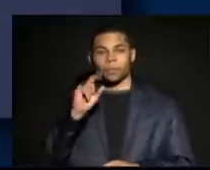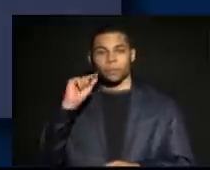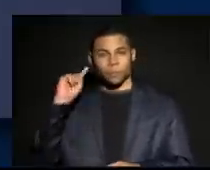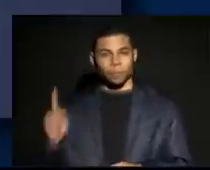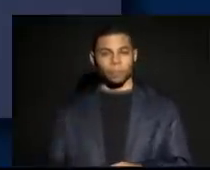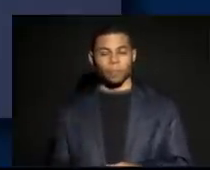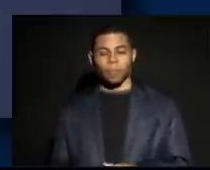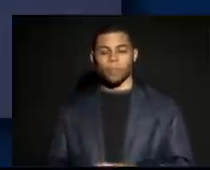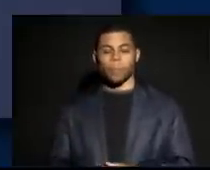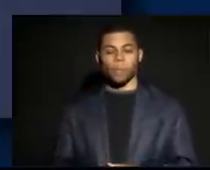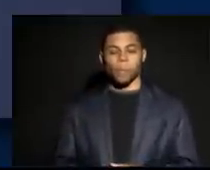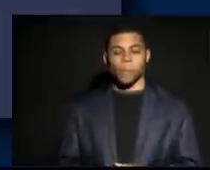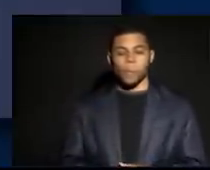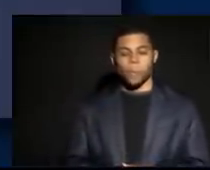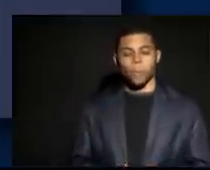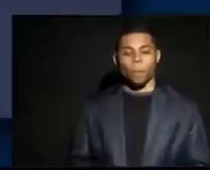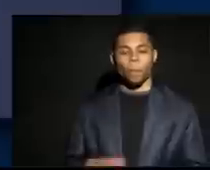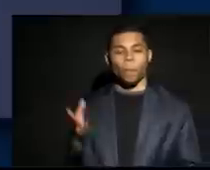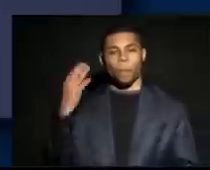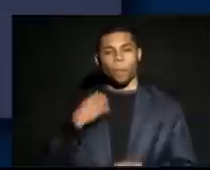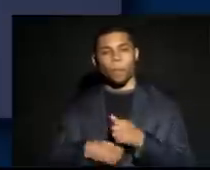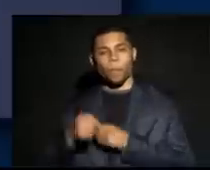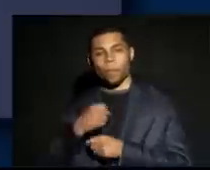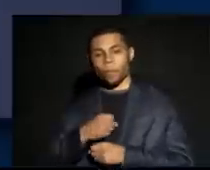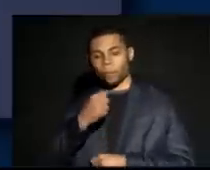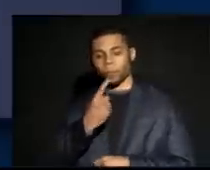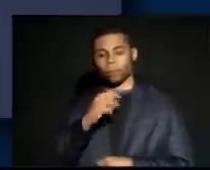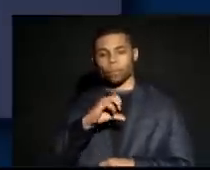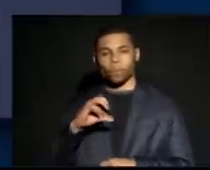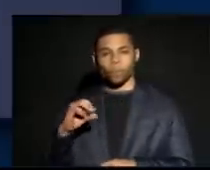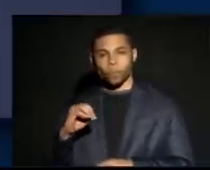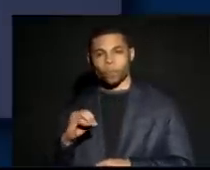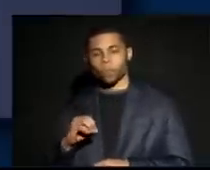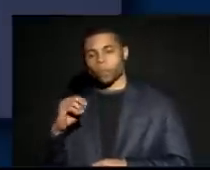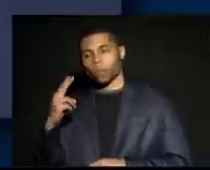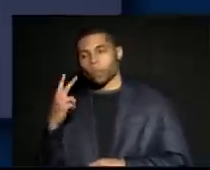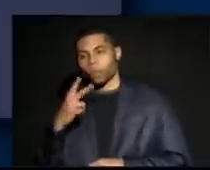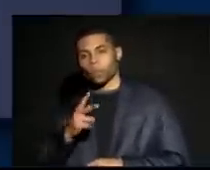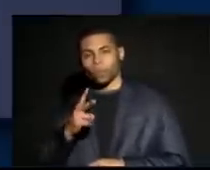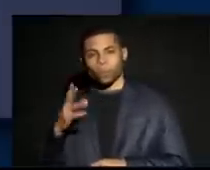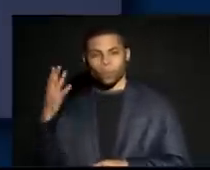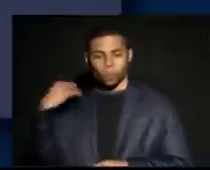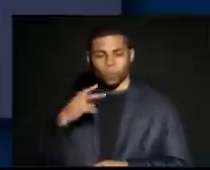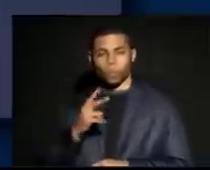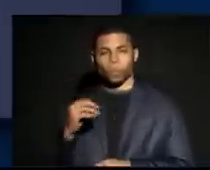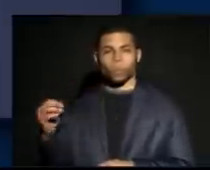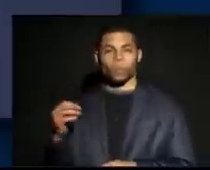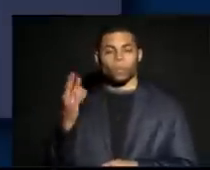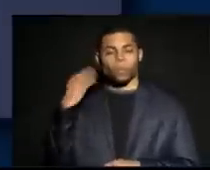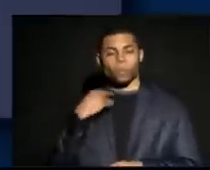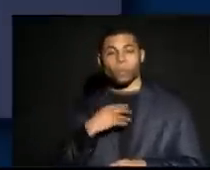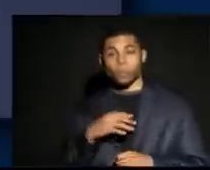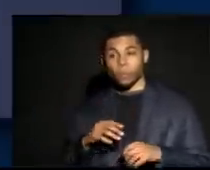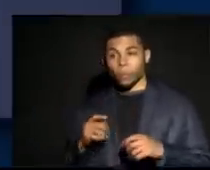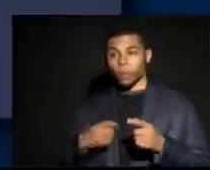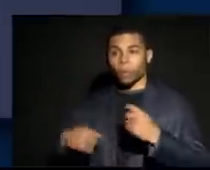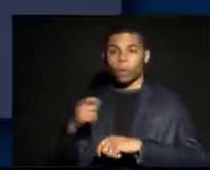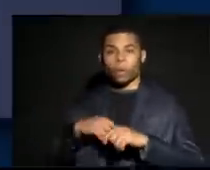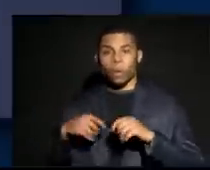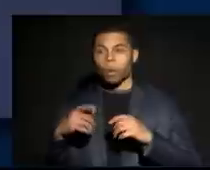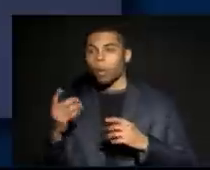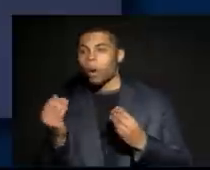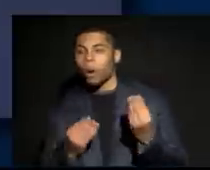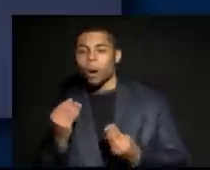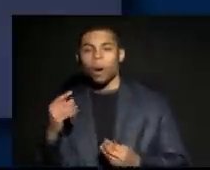esse Capital que nos anos 90 2000 buscavam crescimento no mercado emergente ajuda você